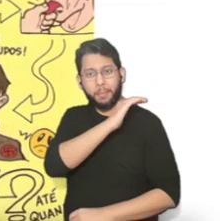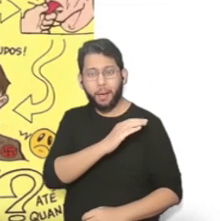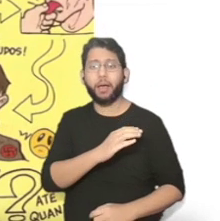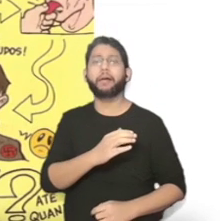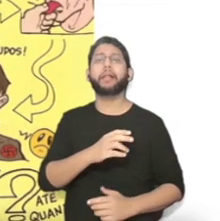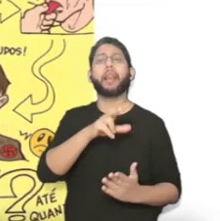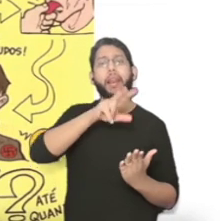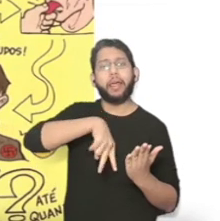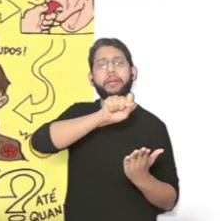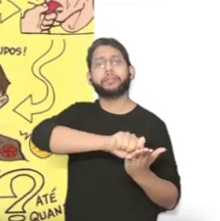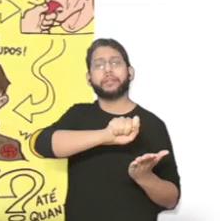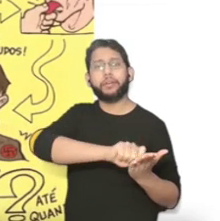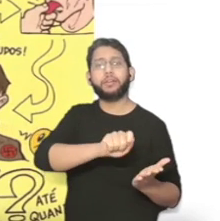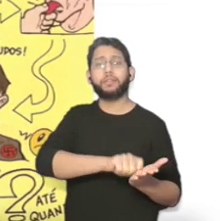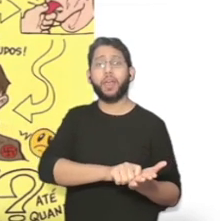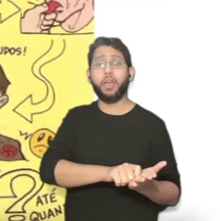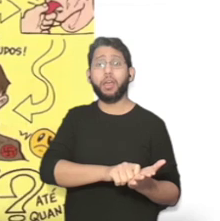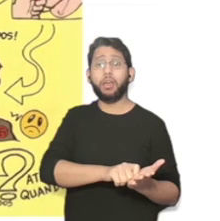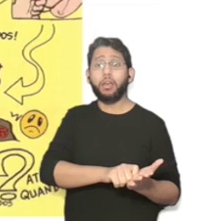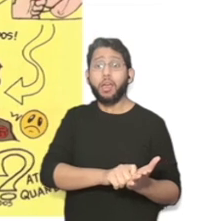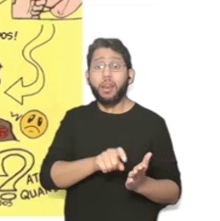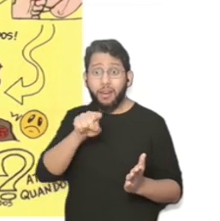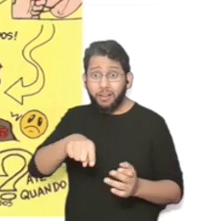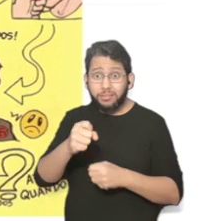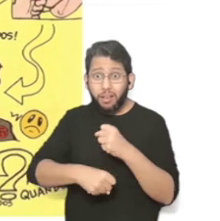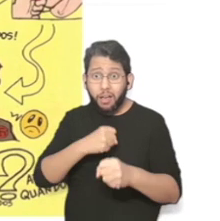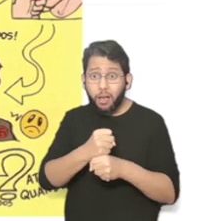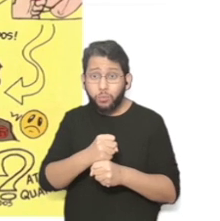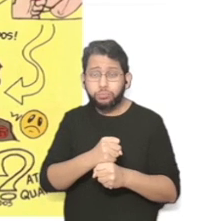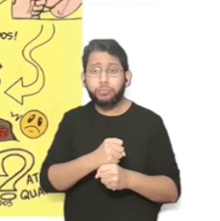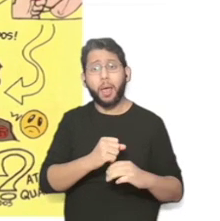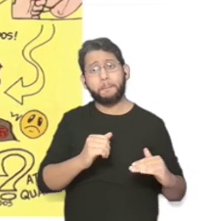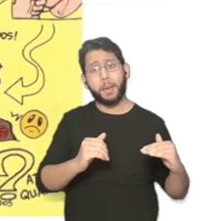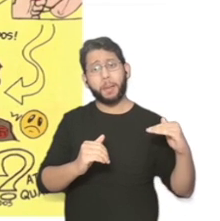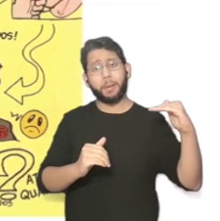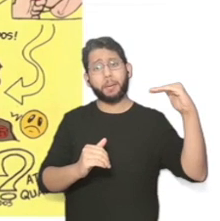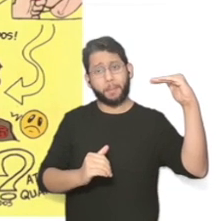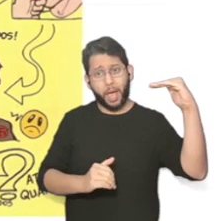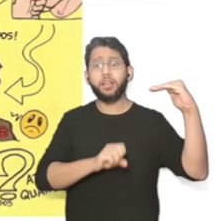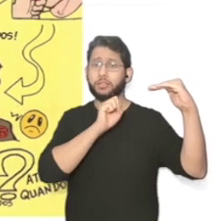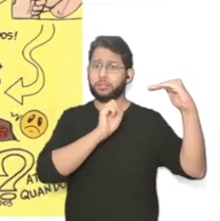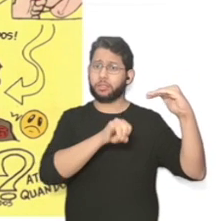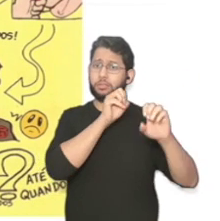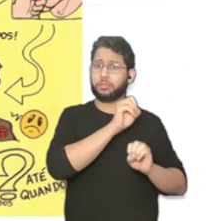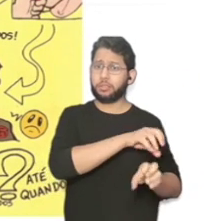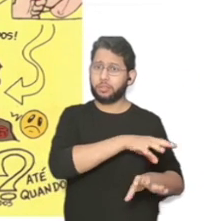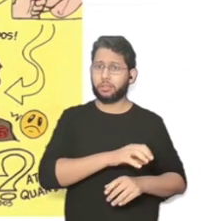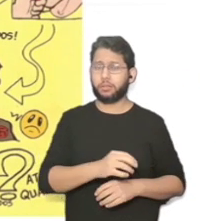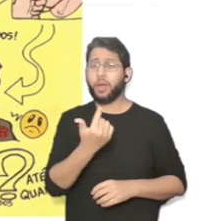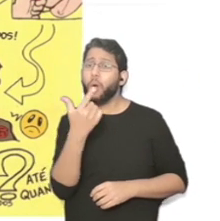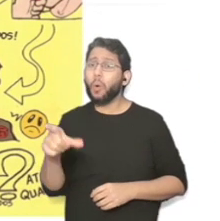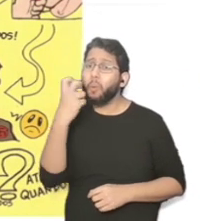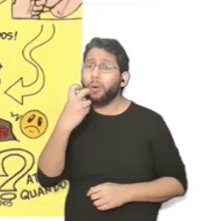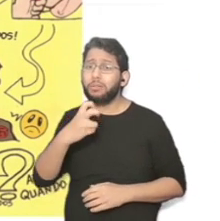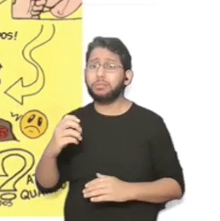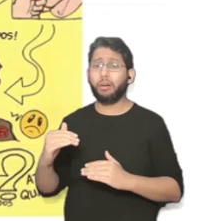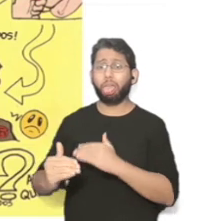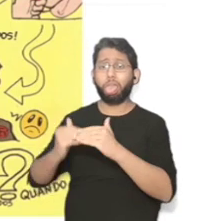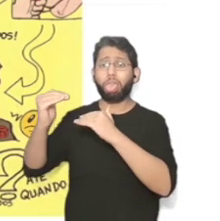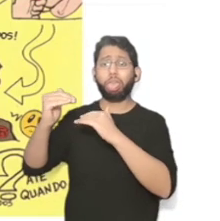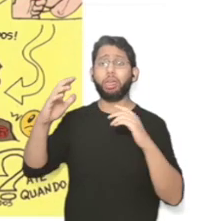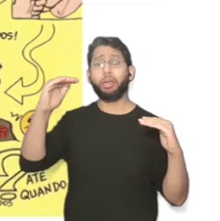né? E que muitos surdos acabaram, então, sendo restritos a tarefas